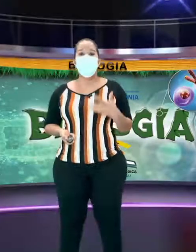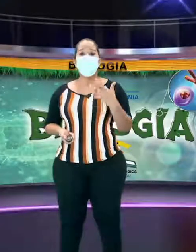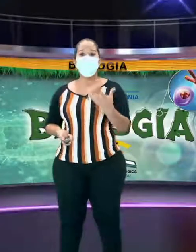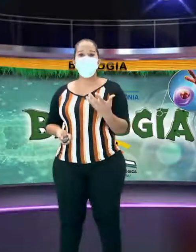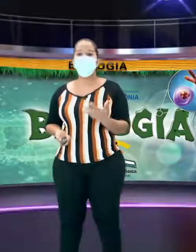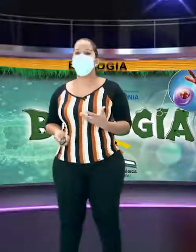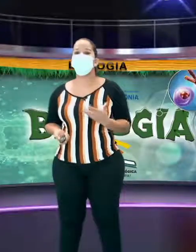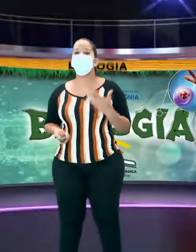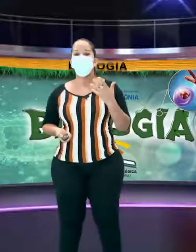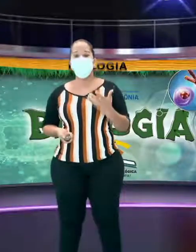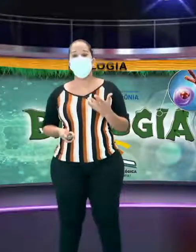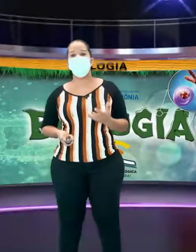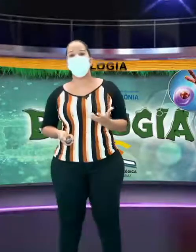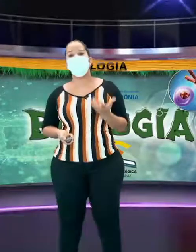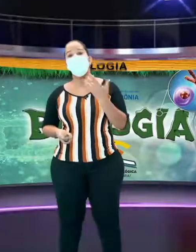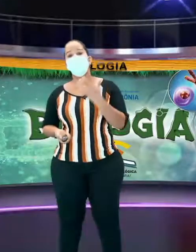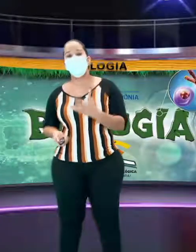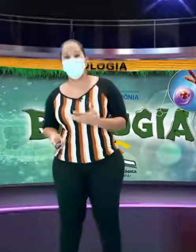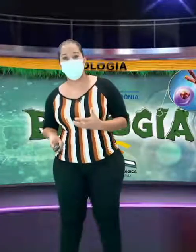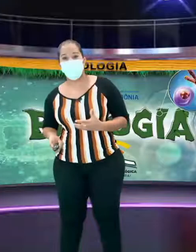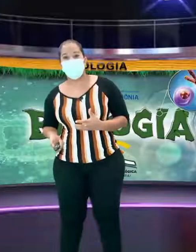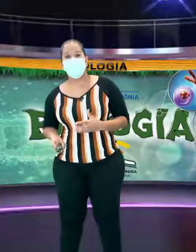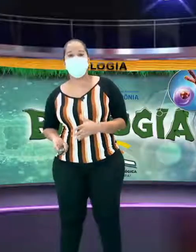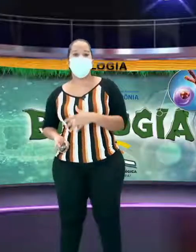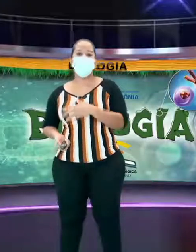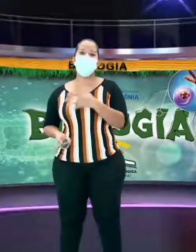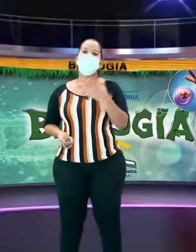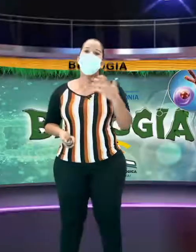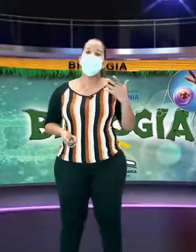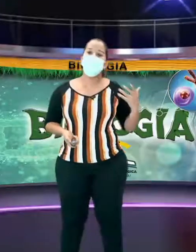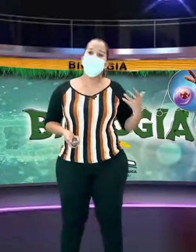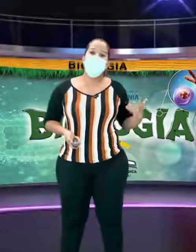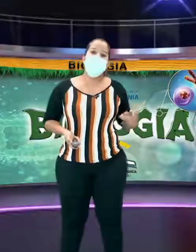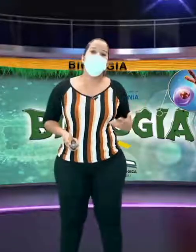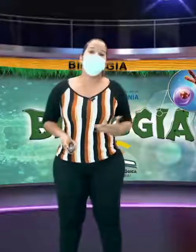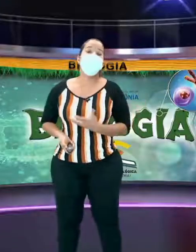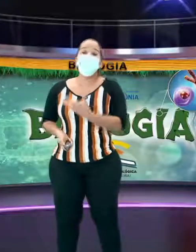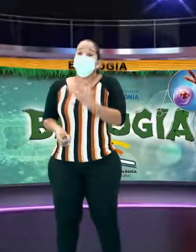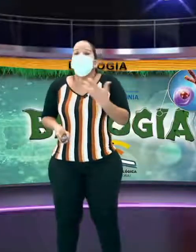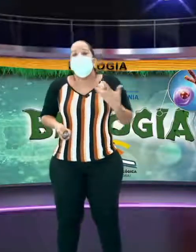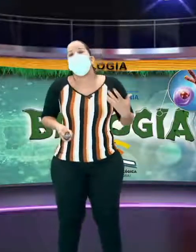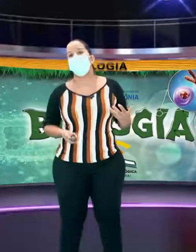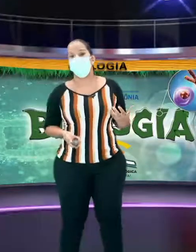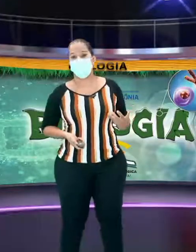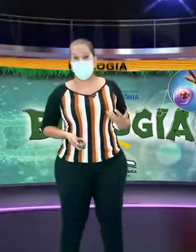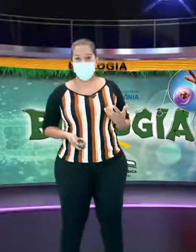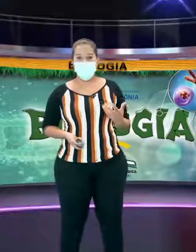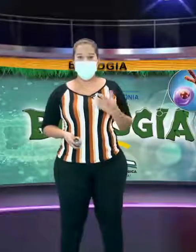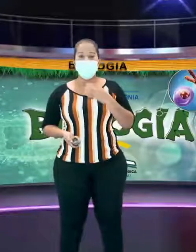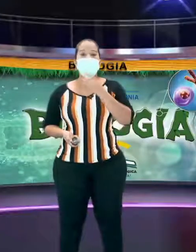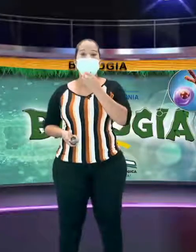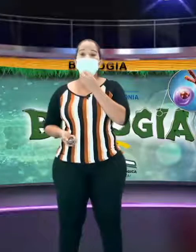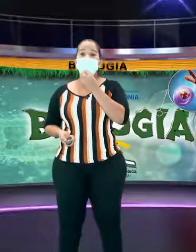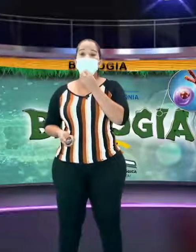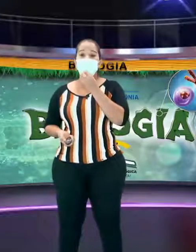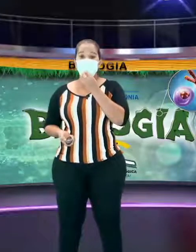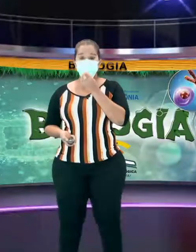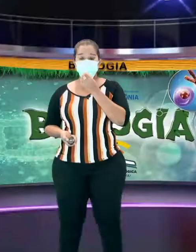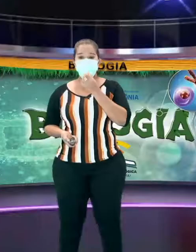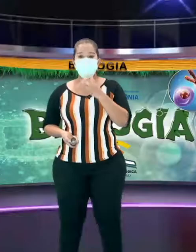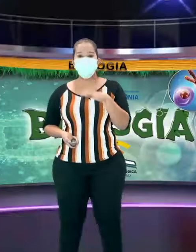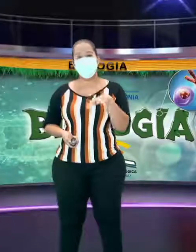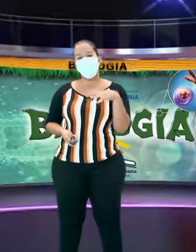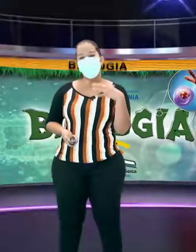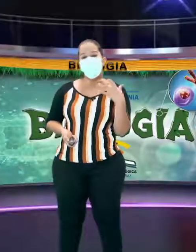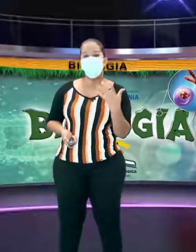a importância de se estudar uma estrutura que faz todo o movimento do nosso corpo, né, que é a nossa